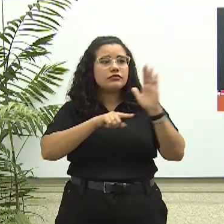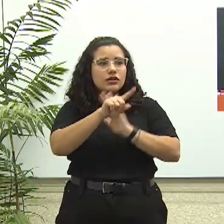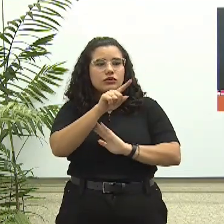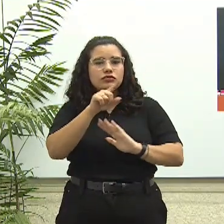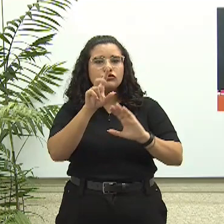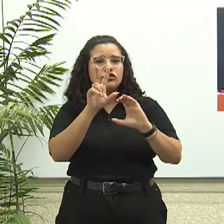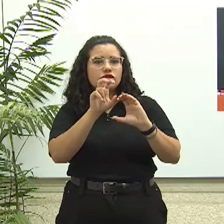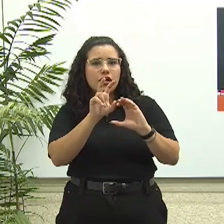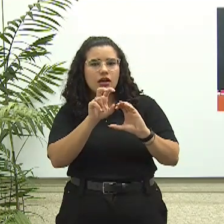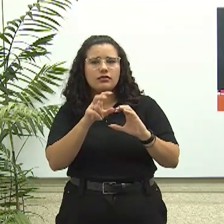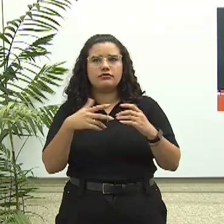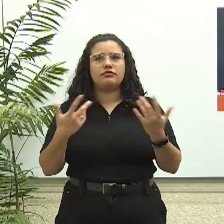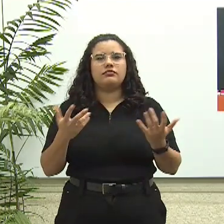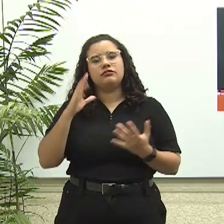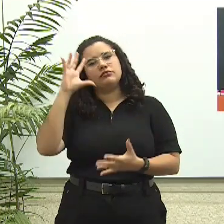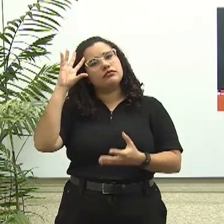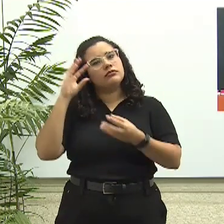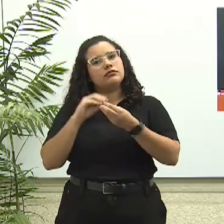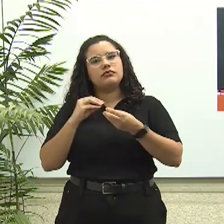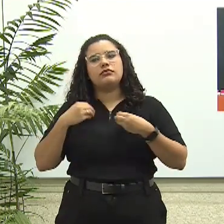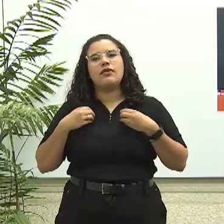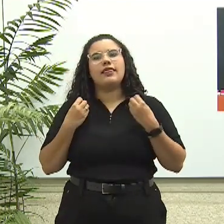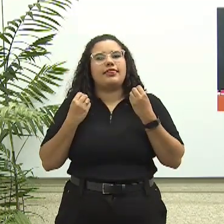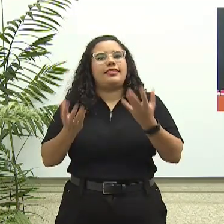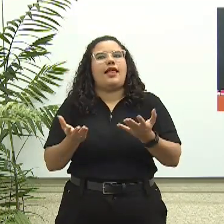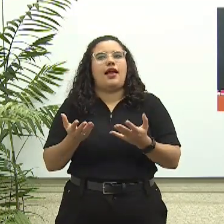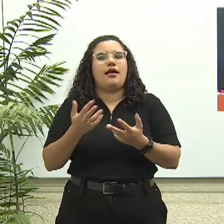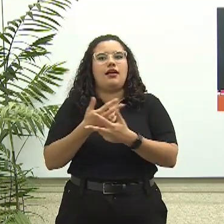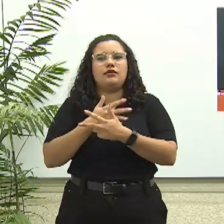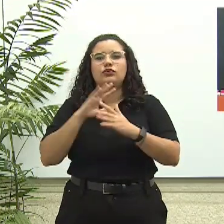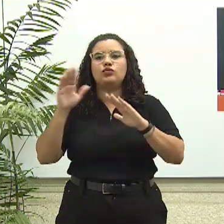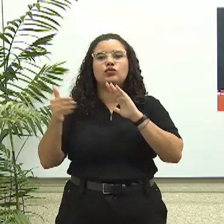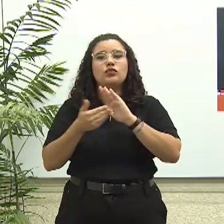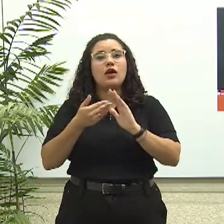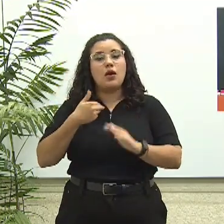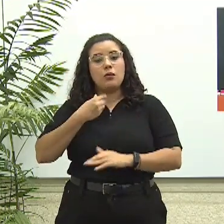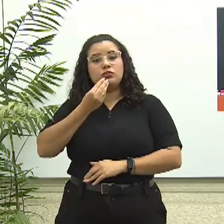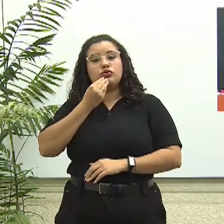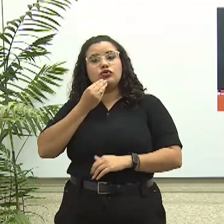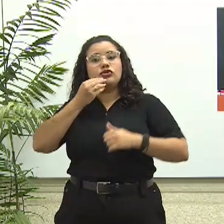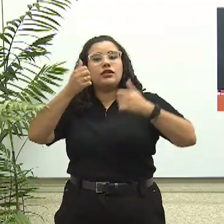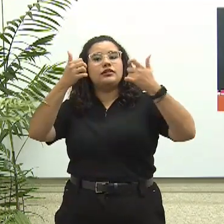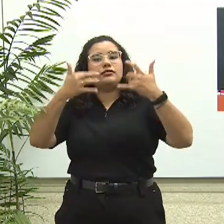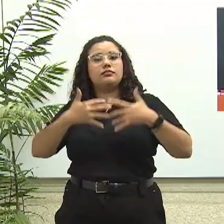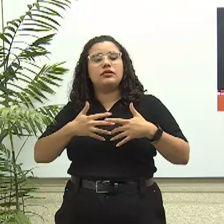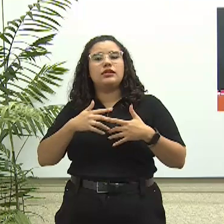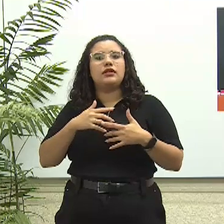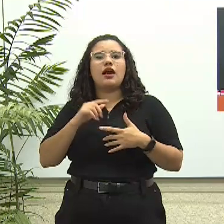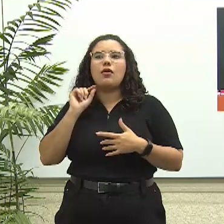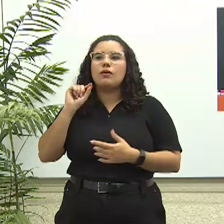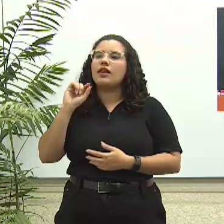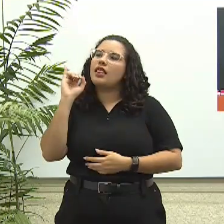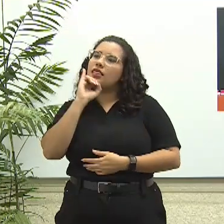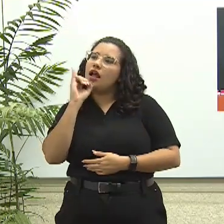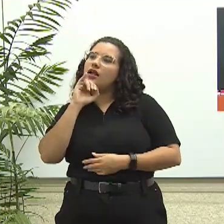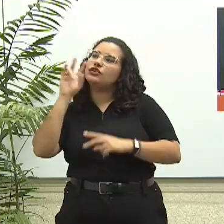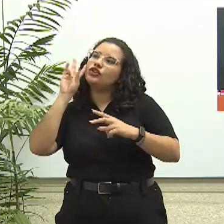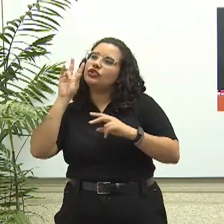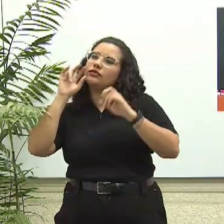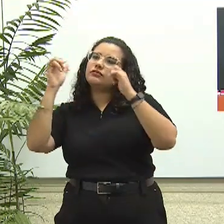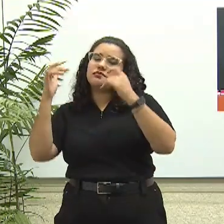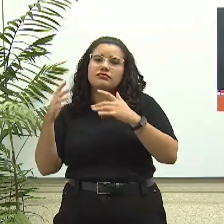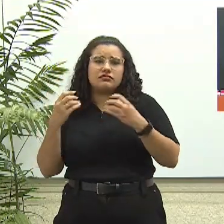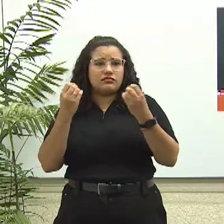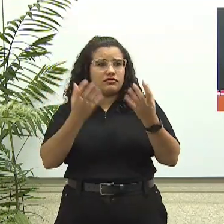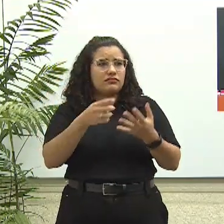GPT então assim você entrega o que você poderia explicar do que é do que é o cineasta italiano e tal por uma